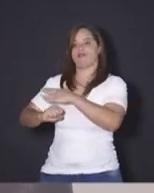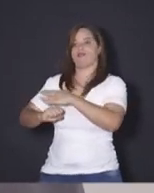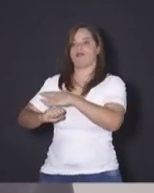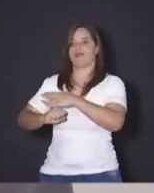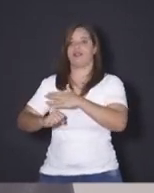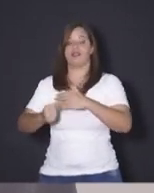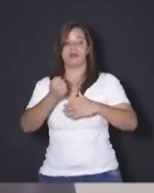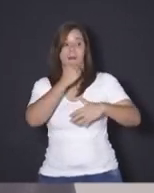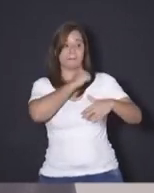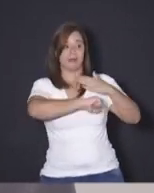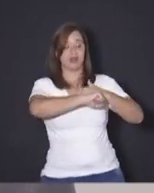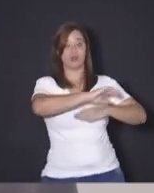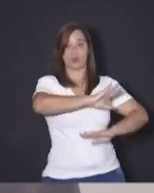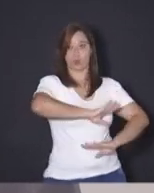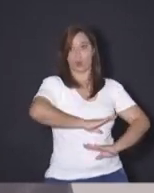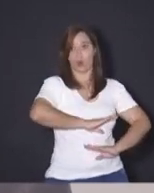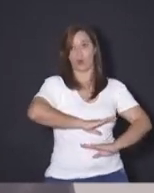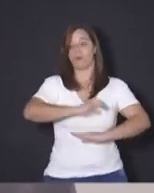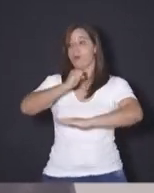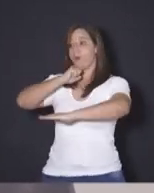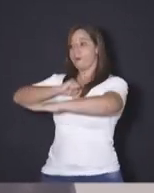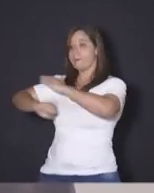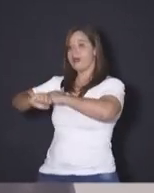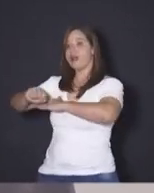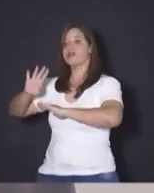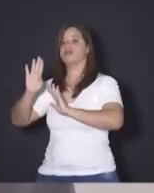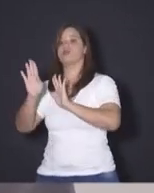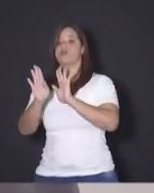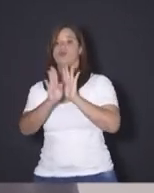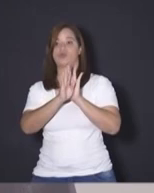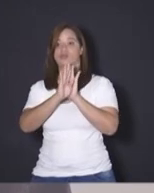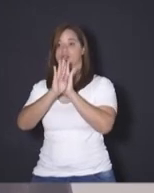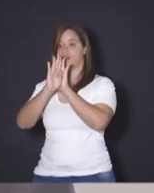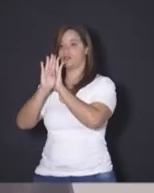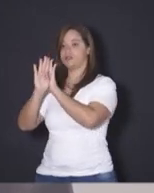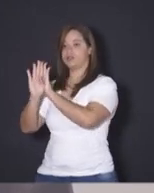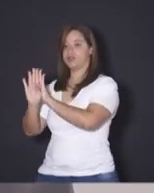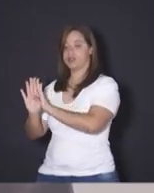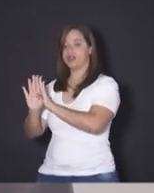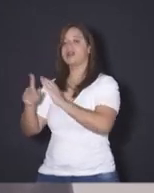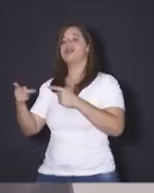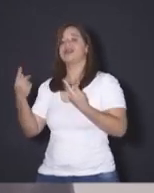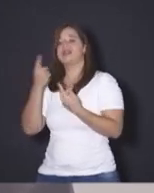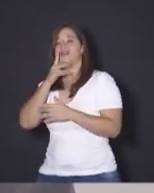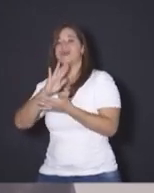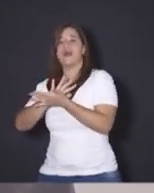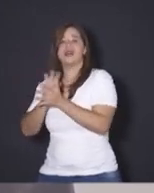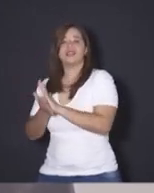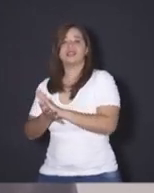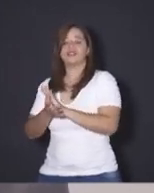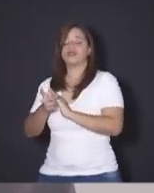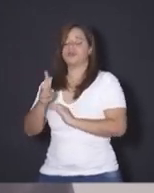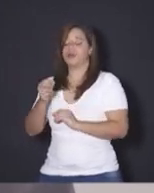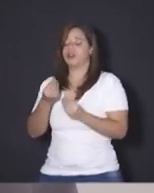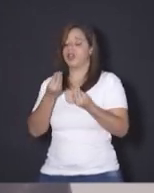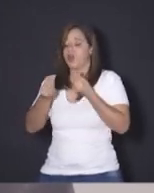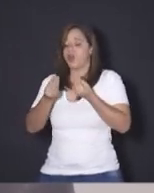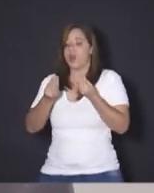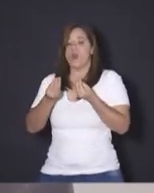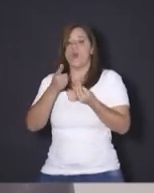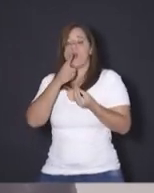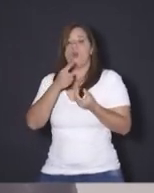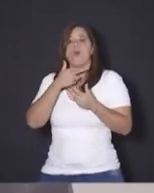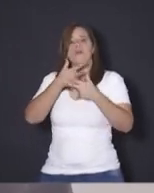mata fisicamente mata pelo silêncio o racismo é onde as coisas